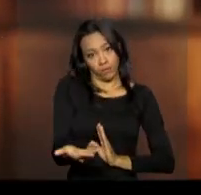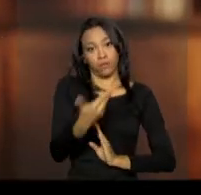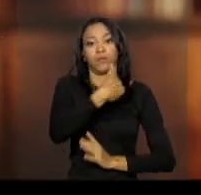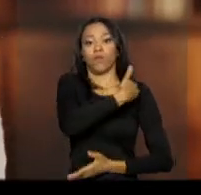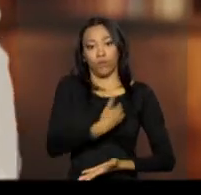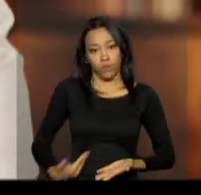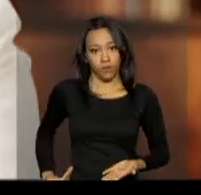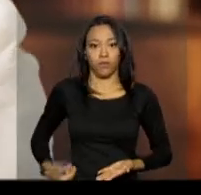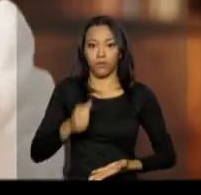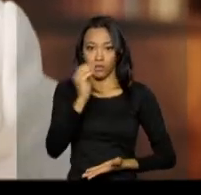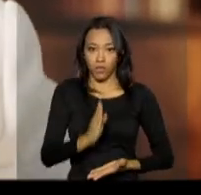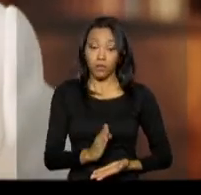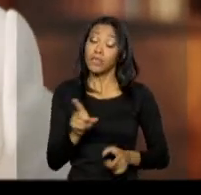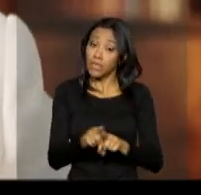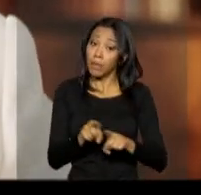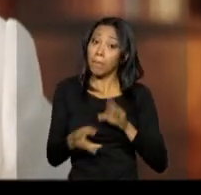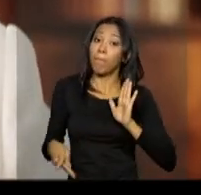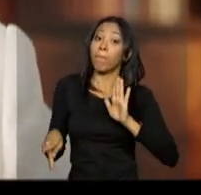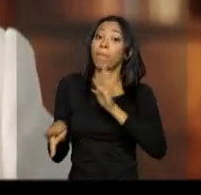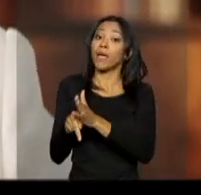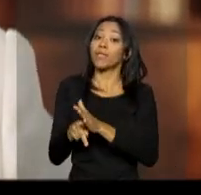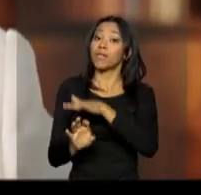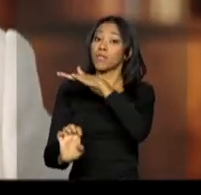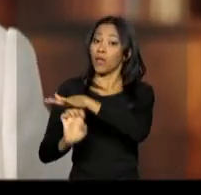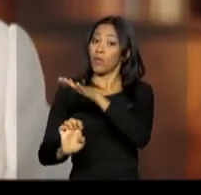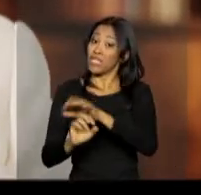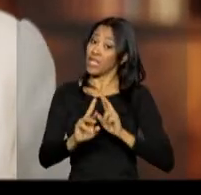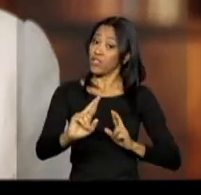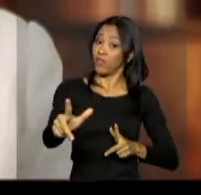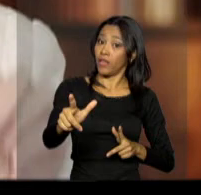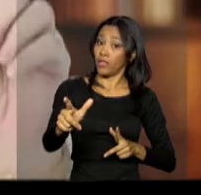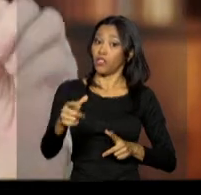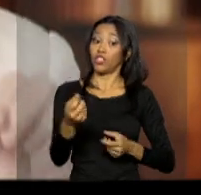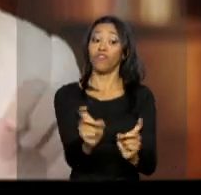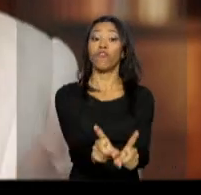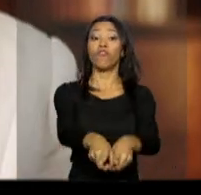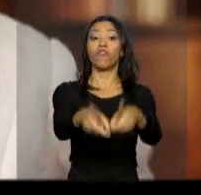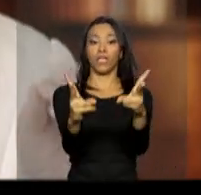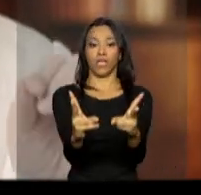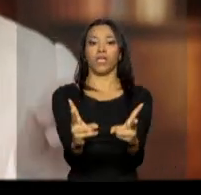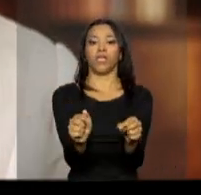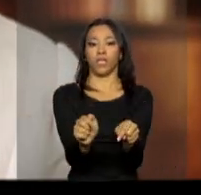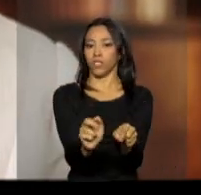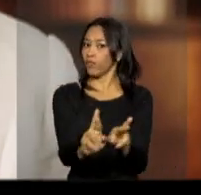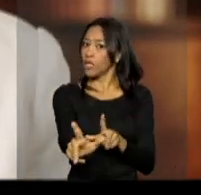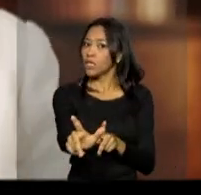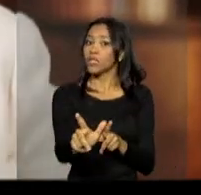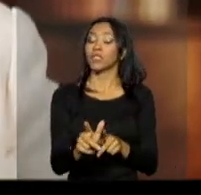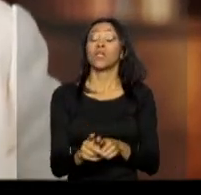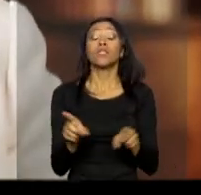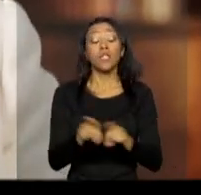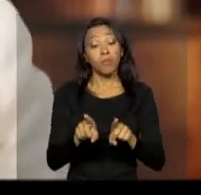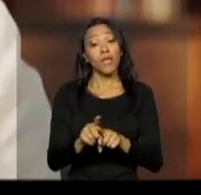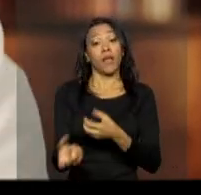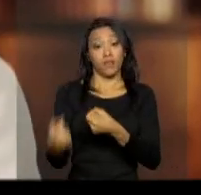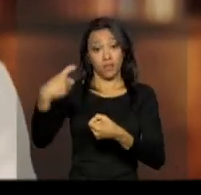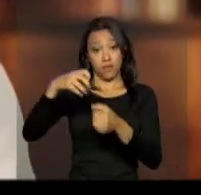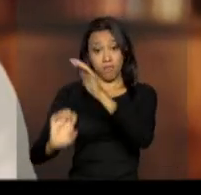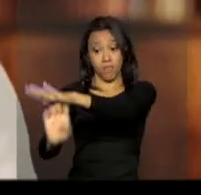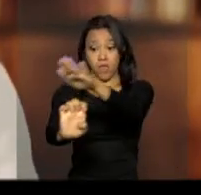Petrobras. Isso é bem diferente de privatização. As empresas privadas parceiras também